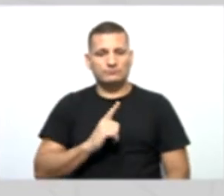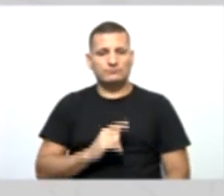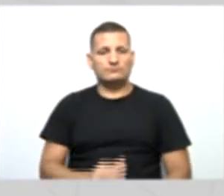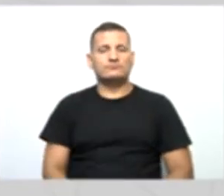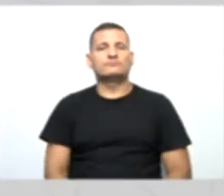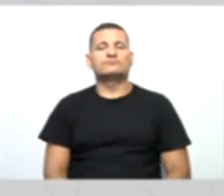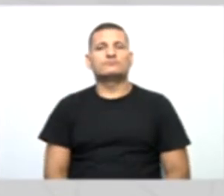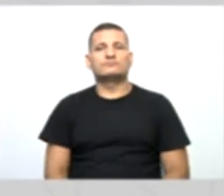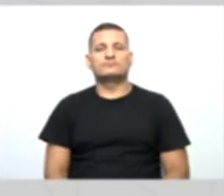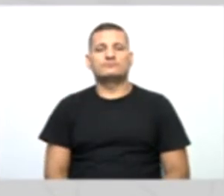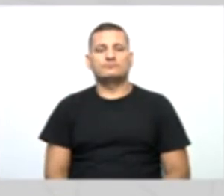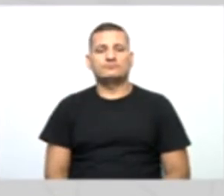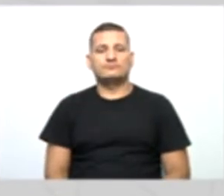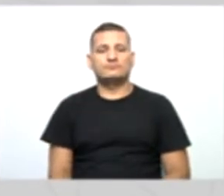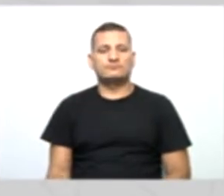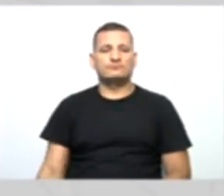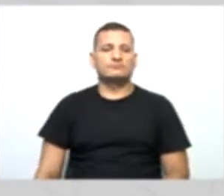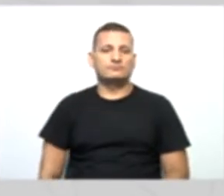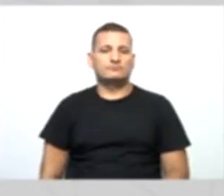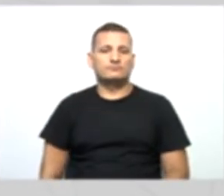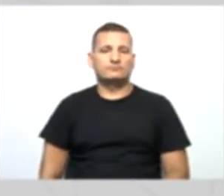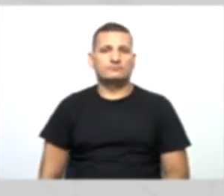esse desenvolvimento local regional.